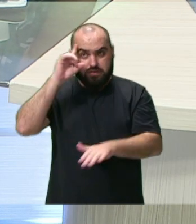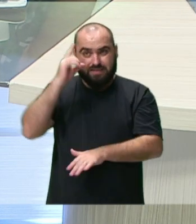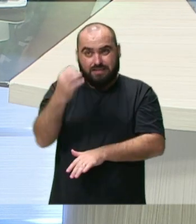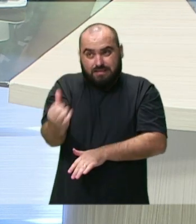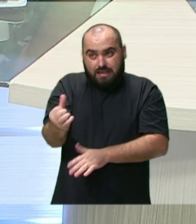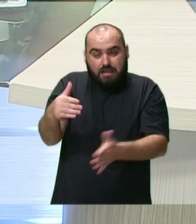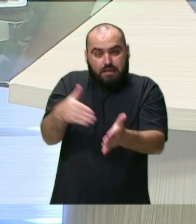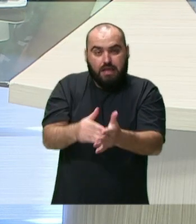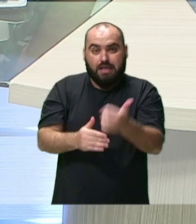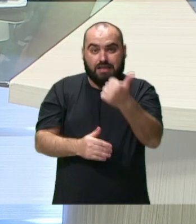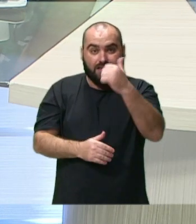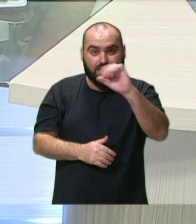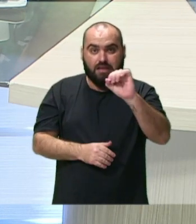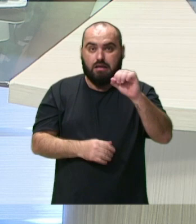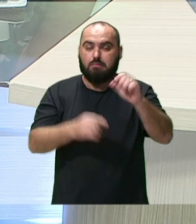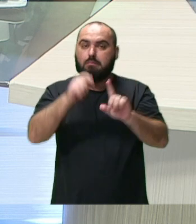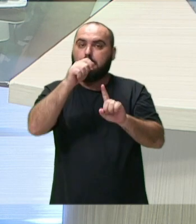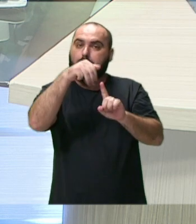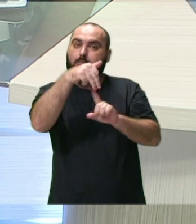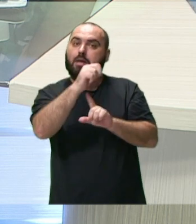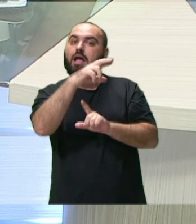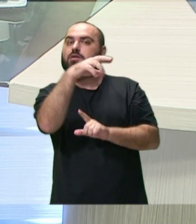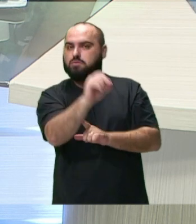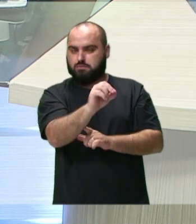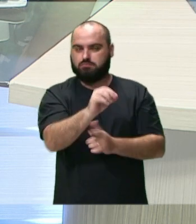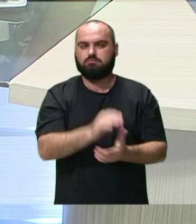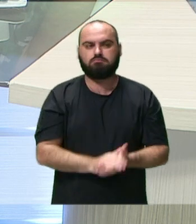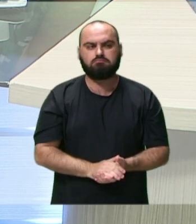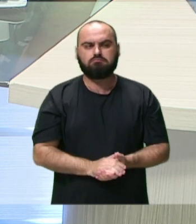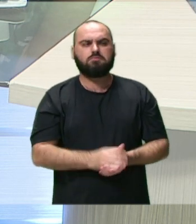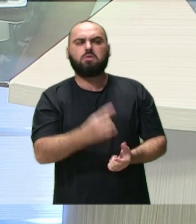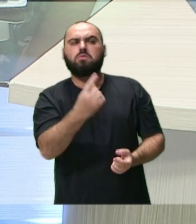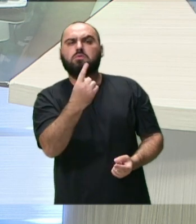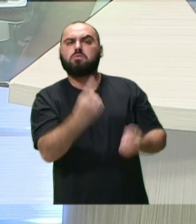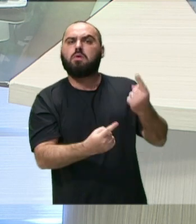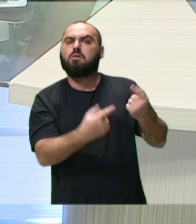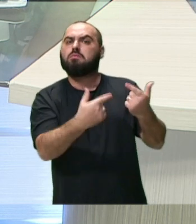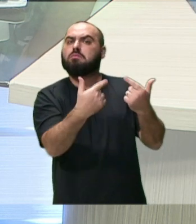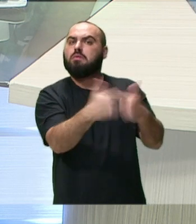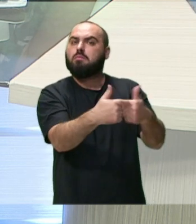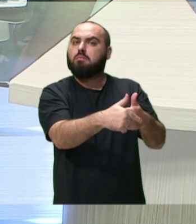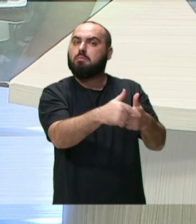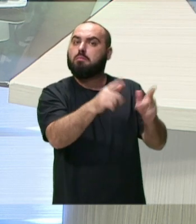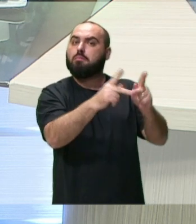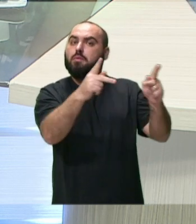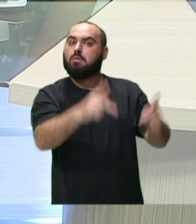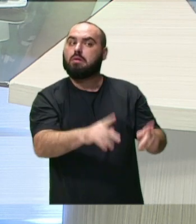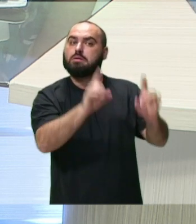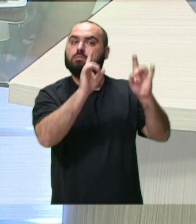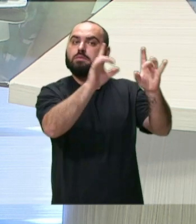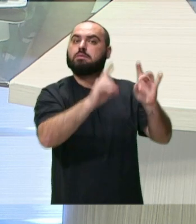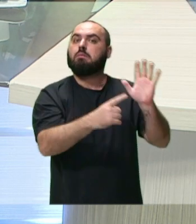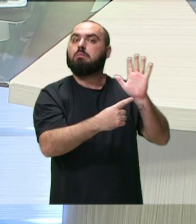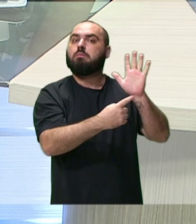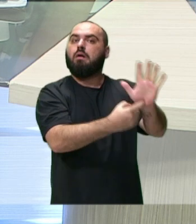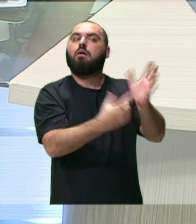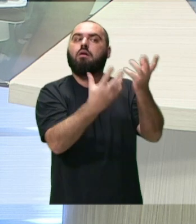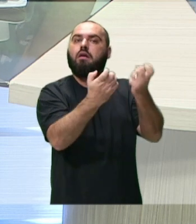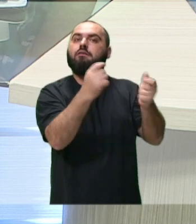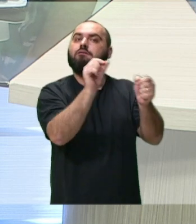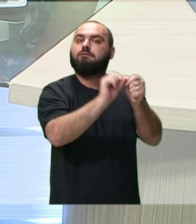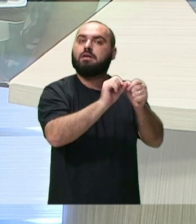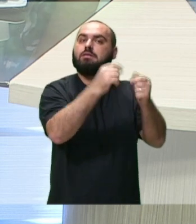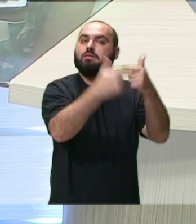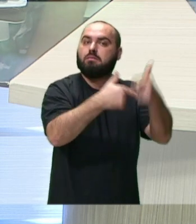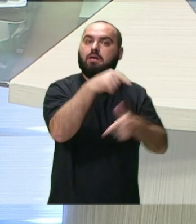março. Que ações a Procuradoria Especial da Mulher preparou neste ano para celebrar e para comemorar e para mostrar a luta das mulheres no Dia